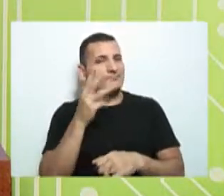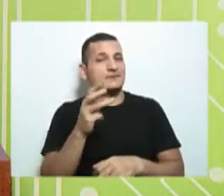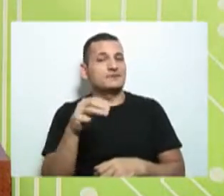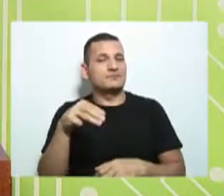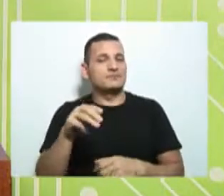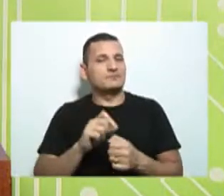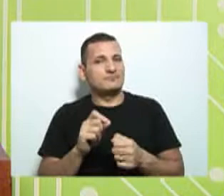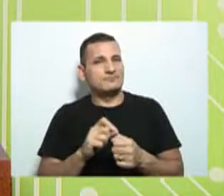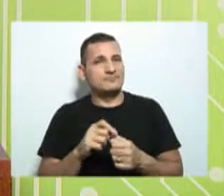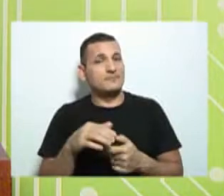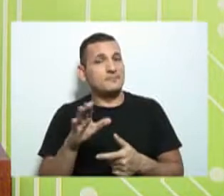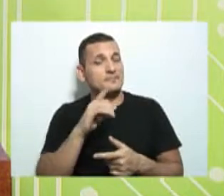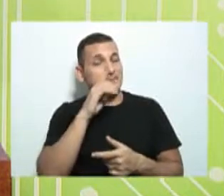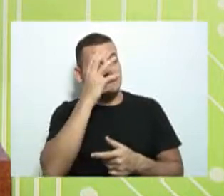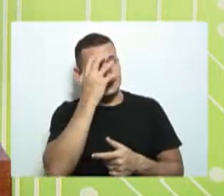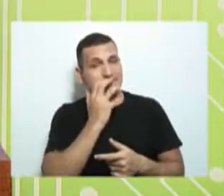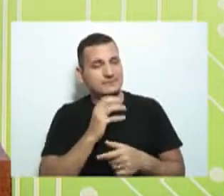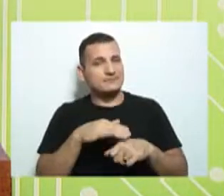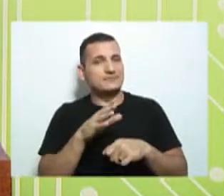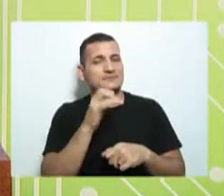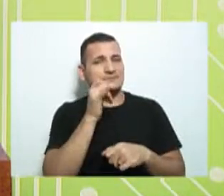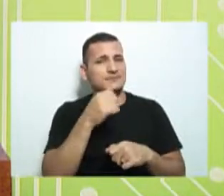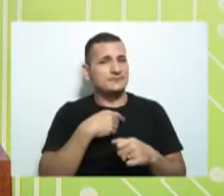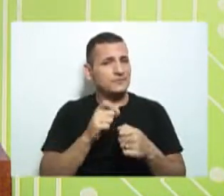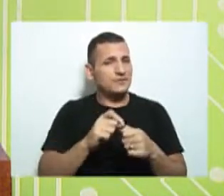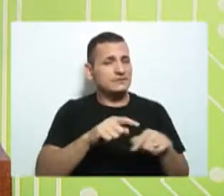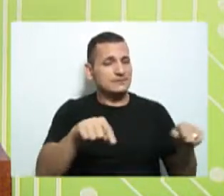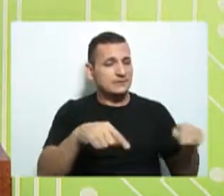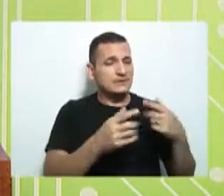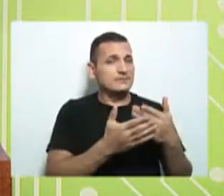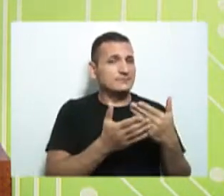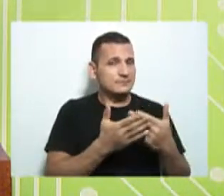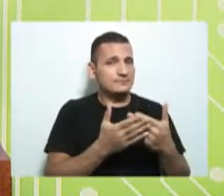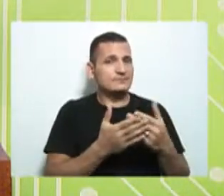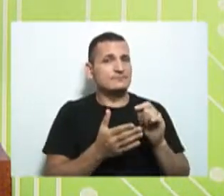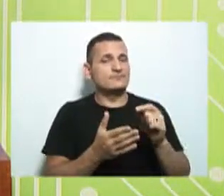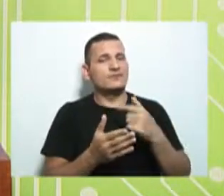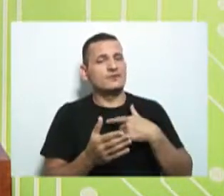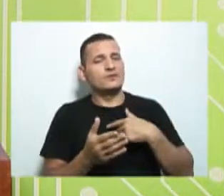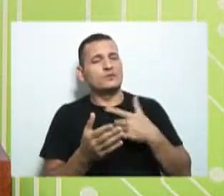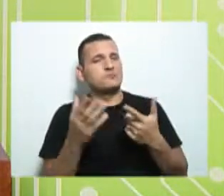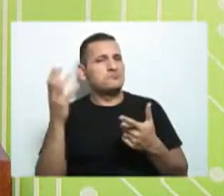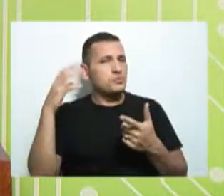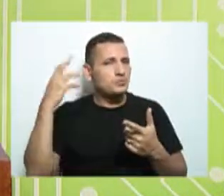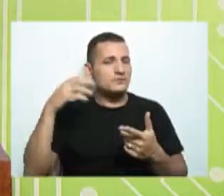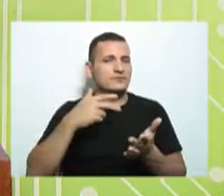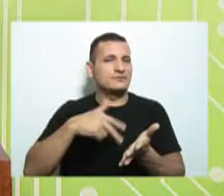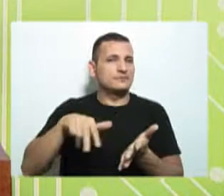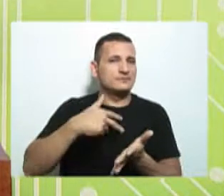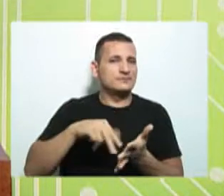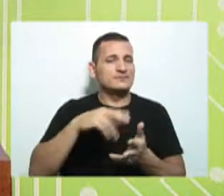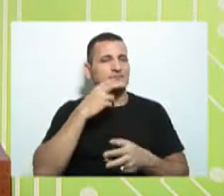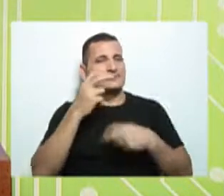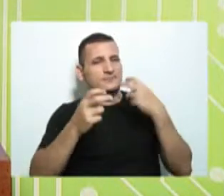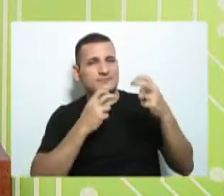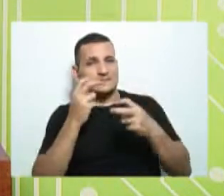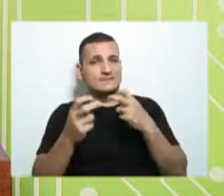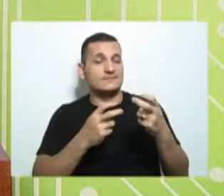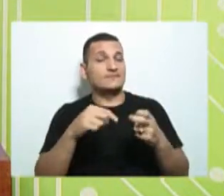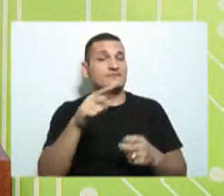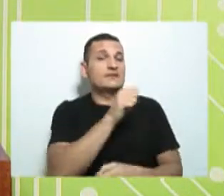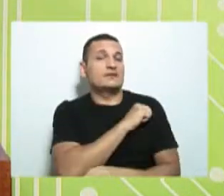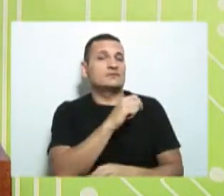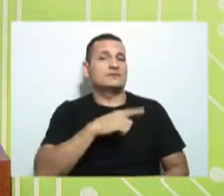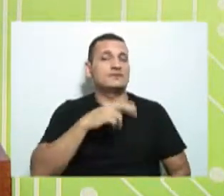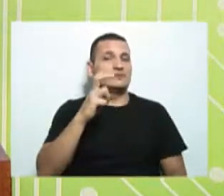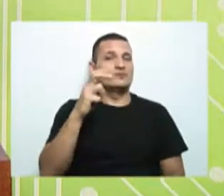E é mais grave, lembram? Quando eu faço isso na sala de aula, eu coloco música, eu fico dançando, eu fico gritando e eles têm 5